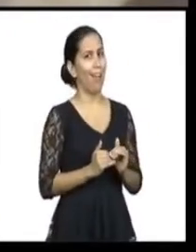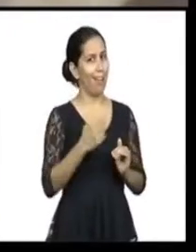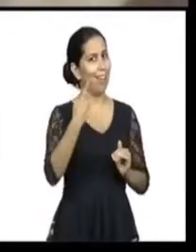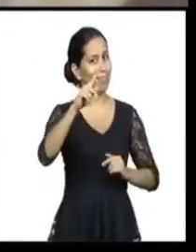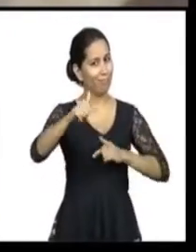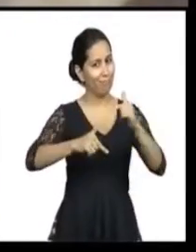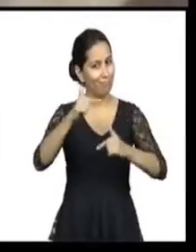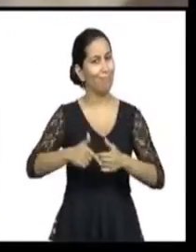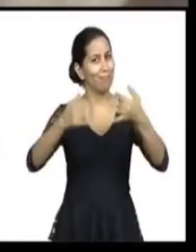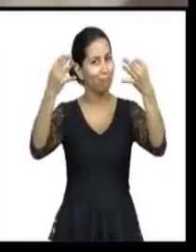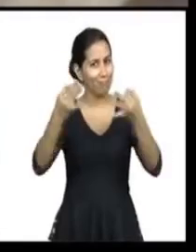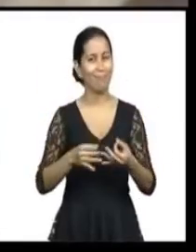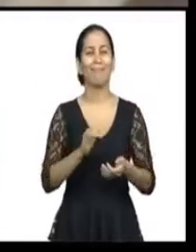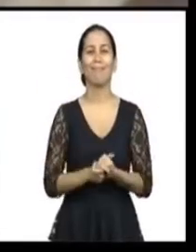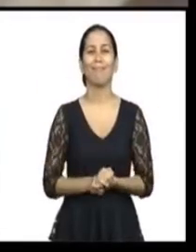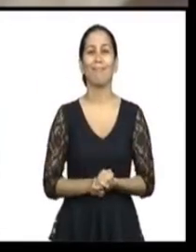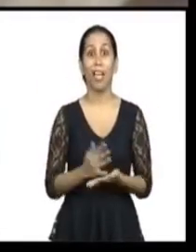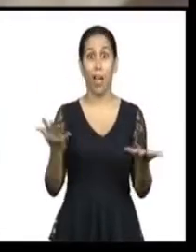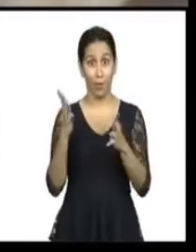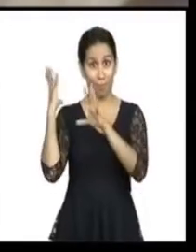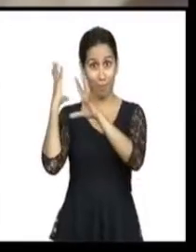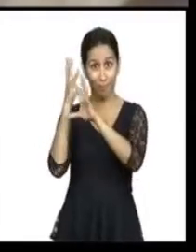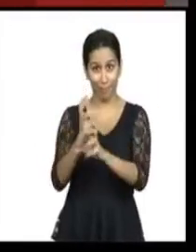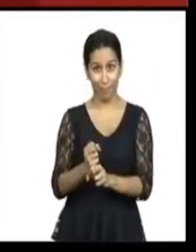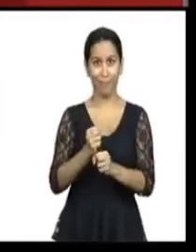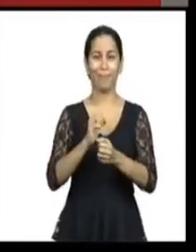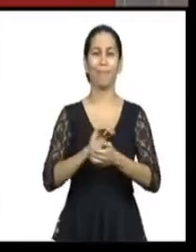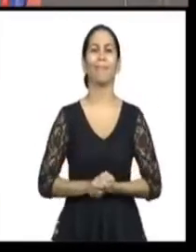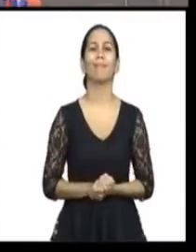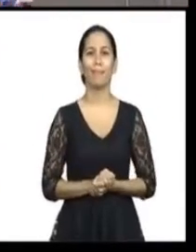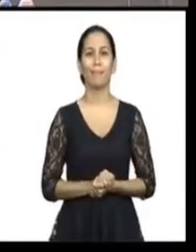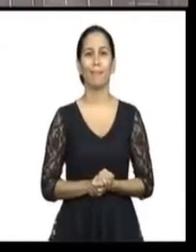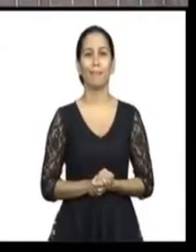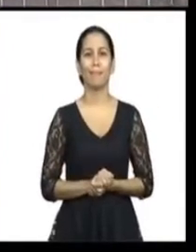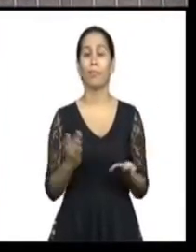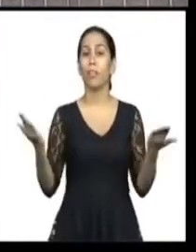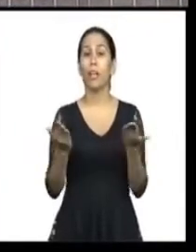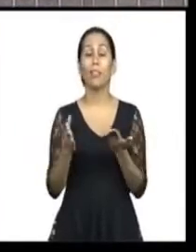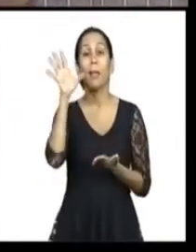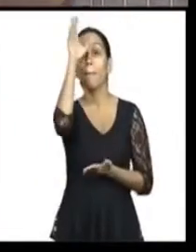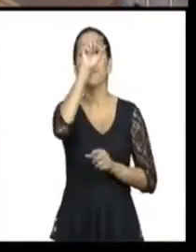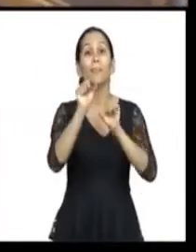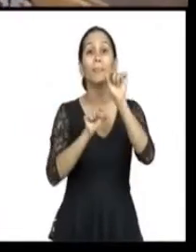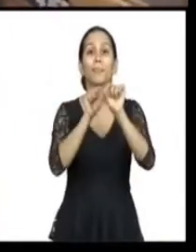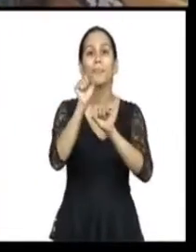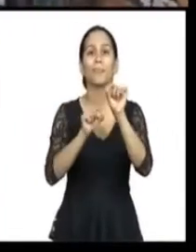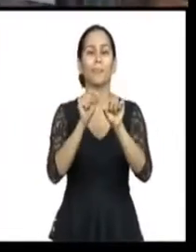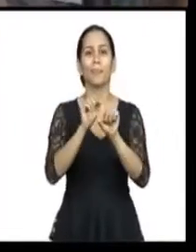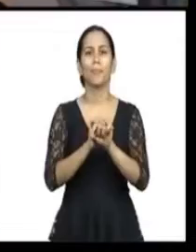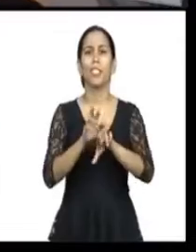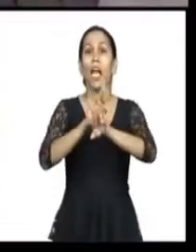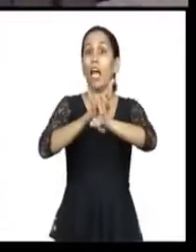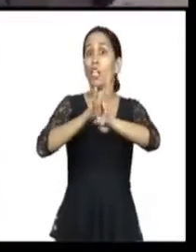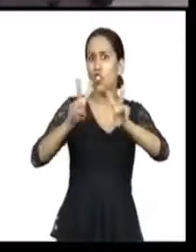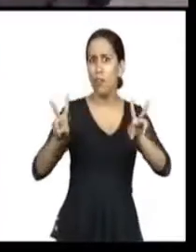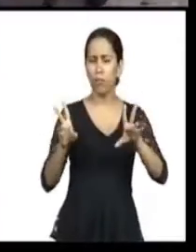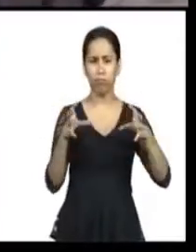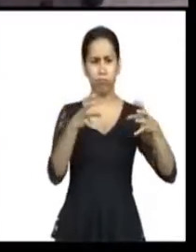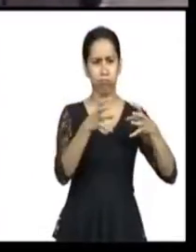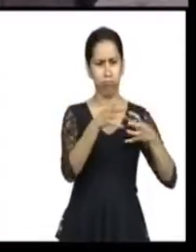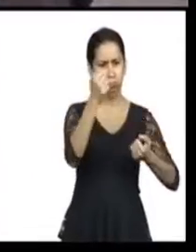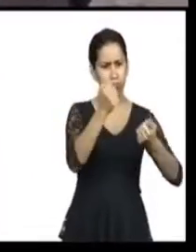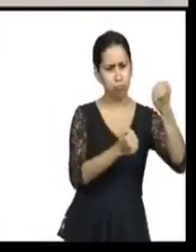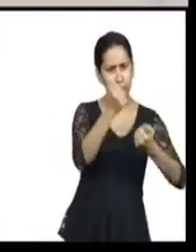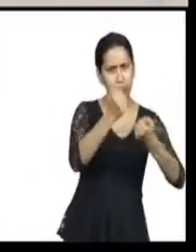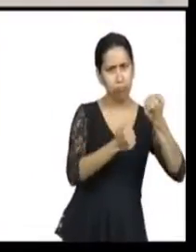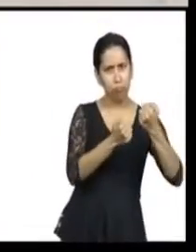antes, vamos revisar o que foi visto até aqui. Neste episódio, você aprendeu a diferença entre veículos